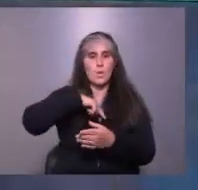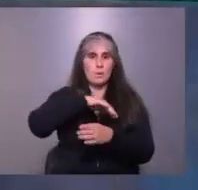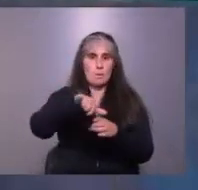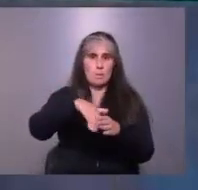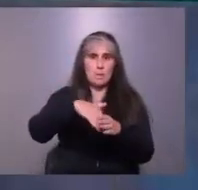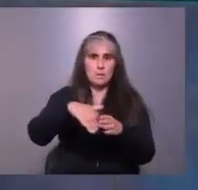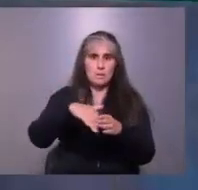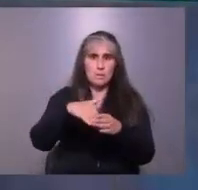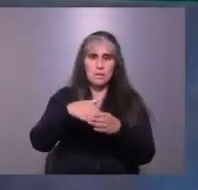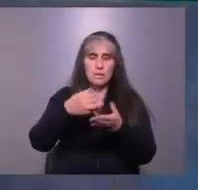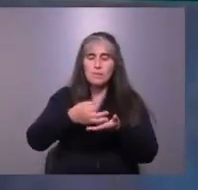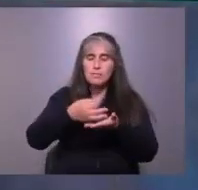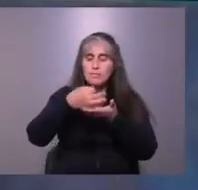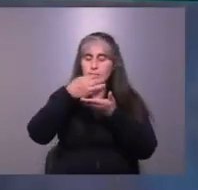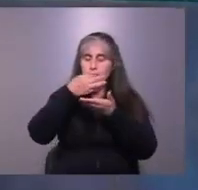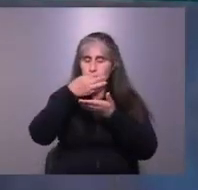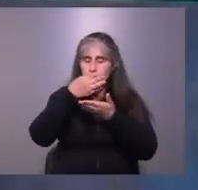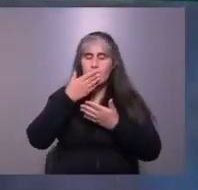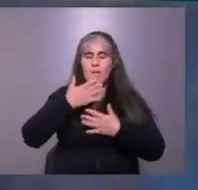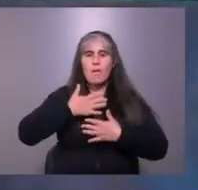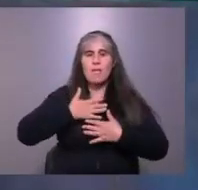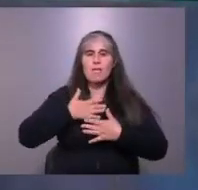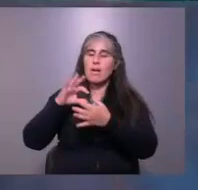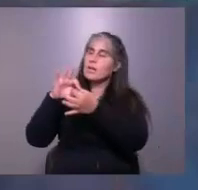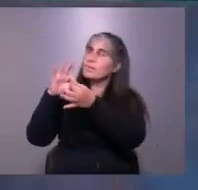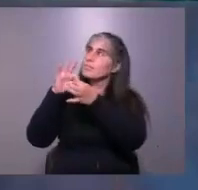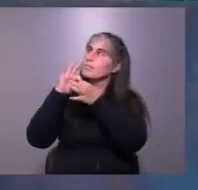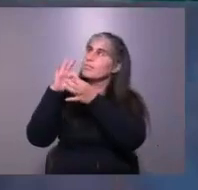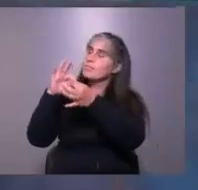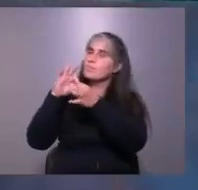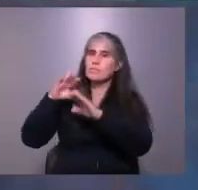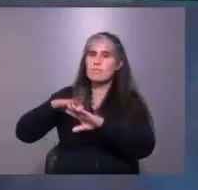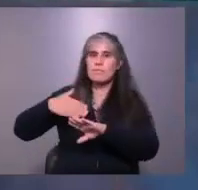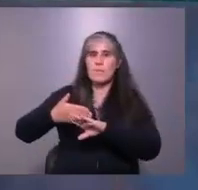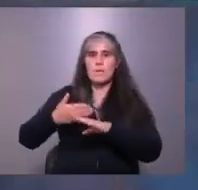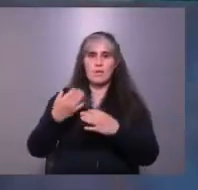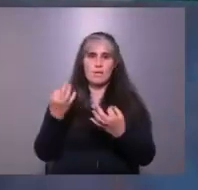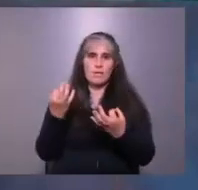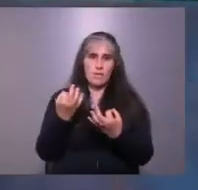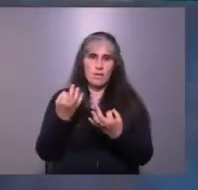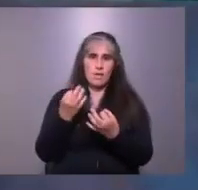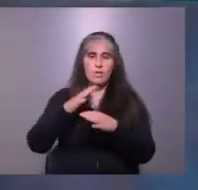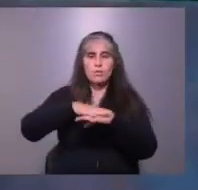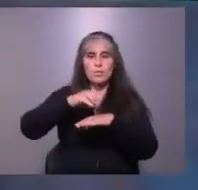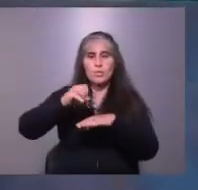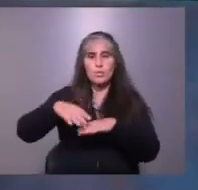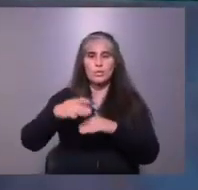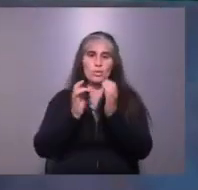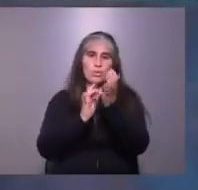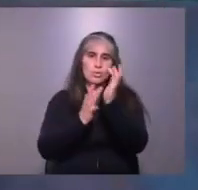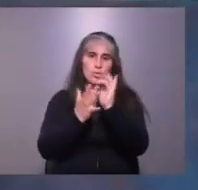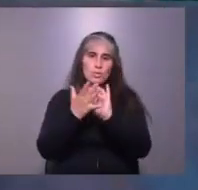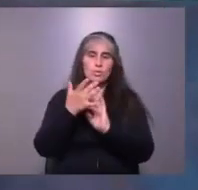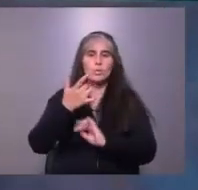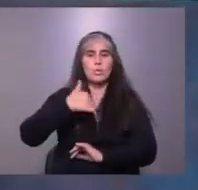nos sagrados mistérios reforce os laços da nossa unidade. Por Cristo